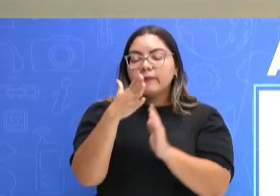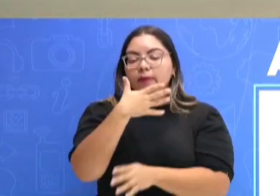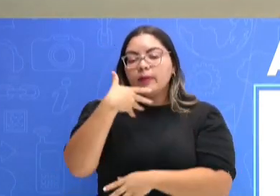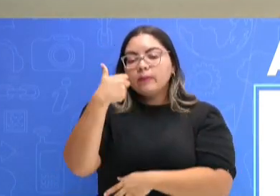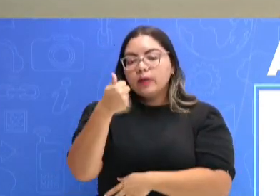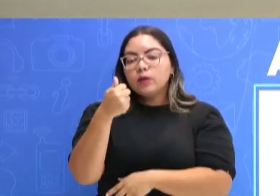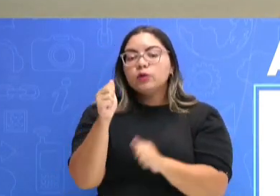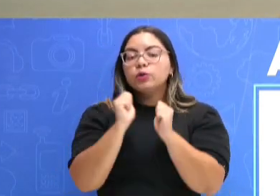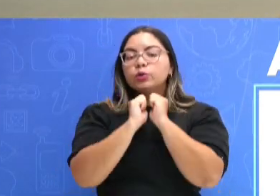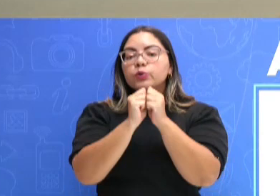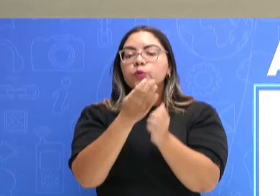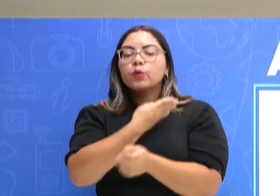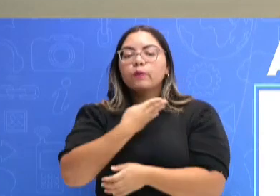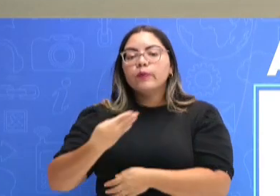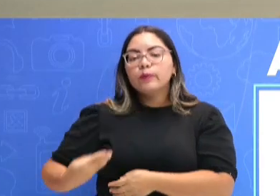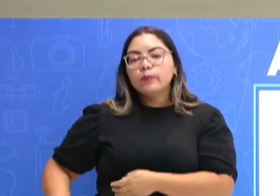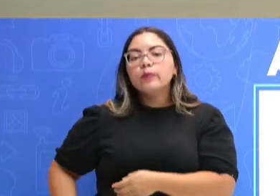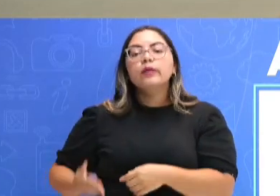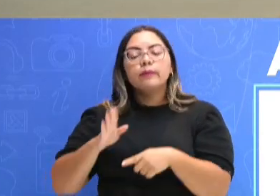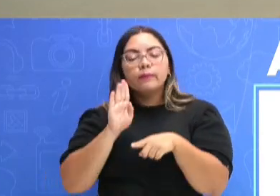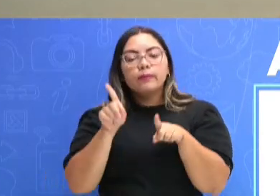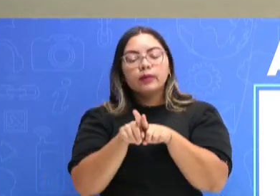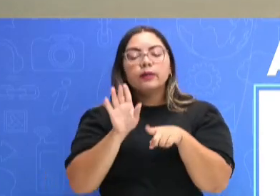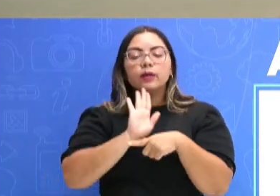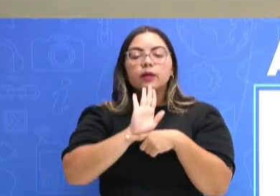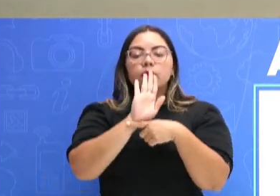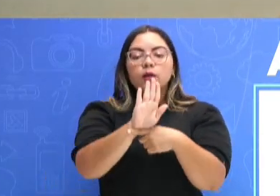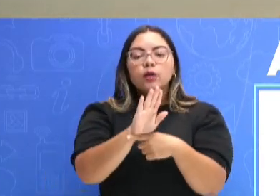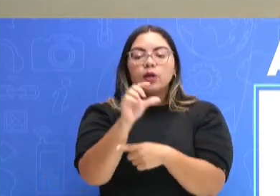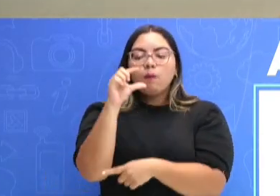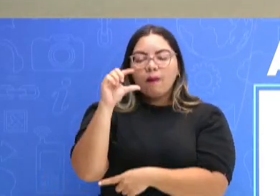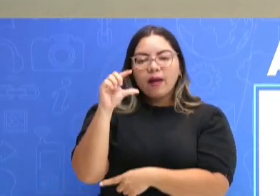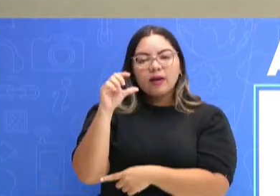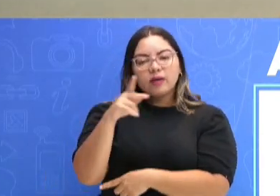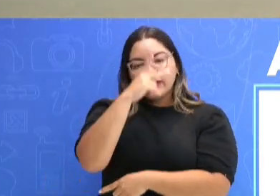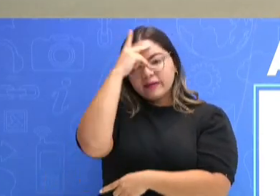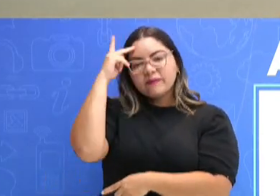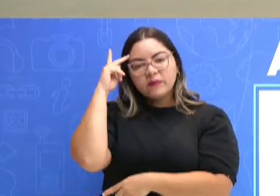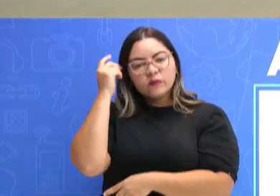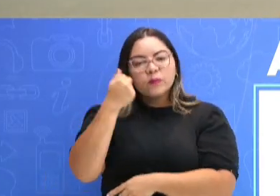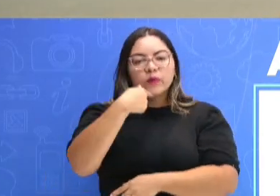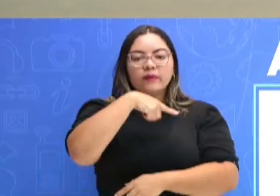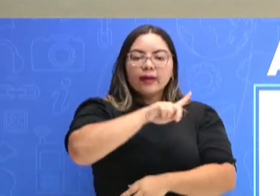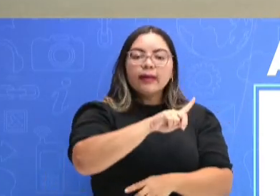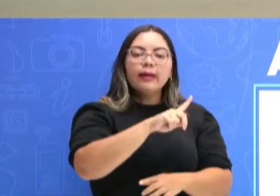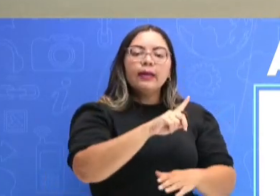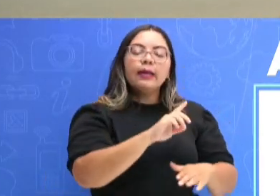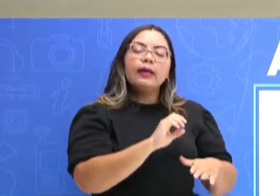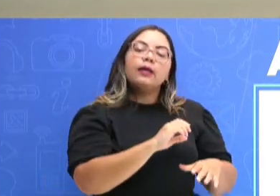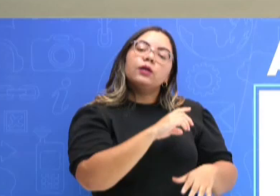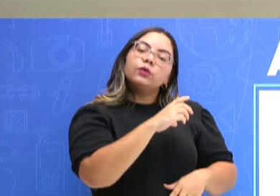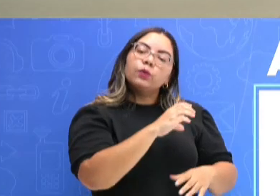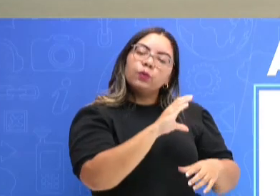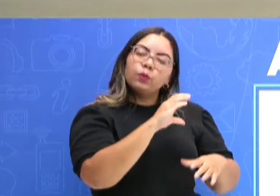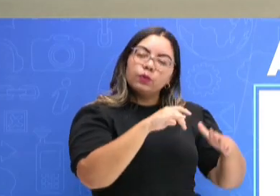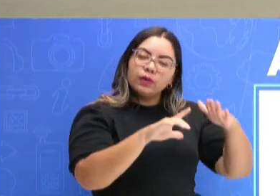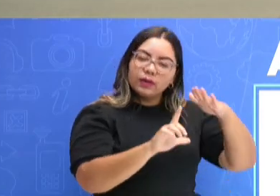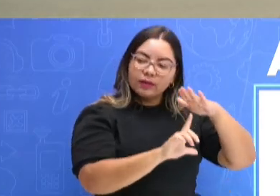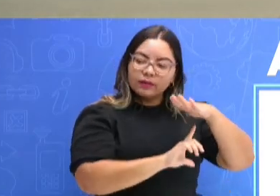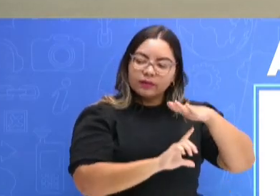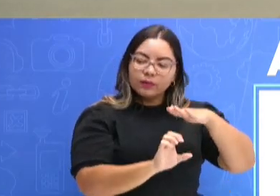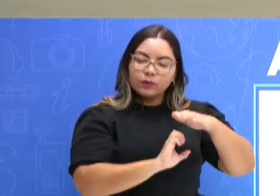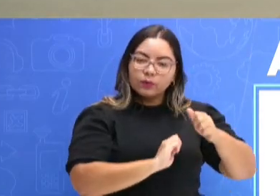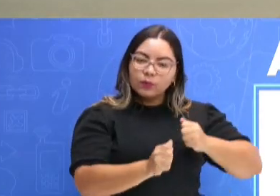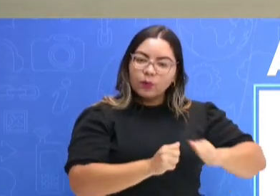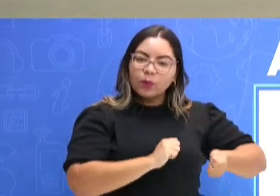nosso governador Flávio Dino, que ele dá um cartão para que as pessoas possam ir no comércio credenciado pelo município